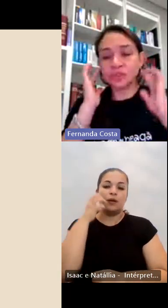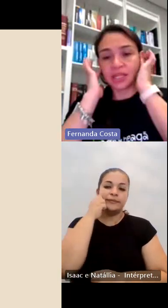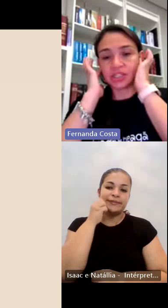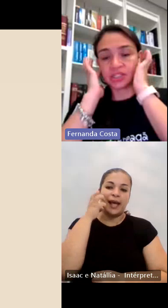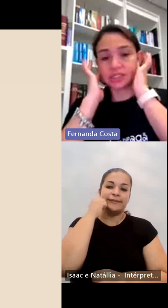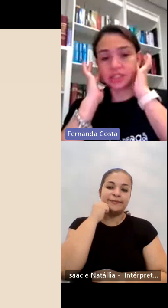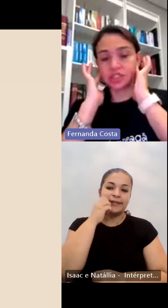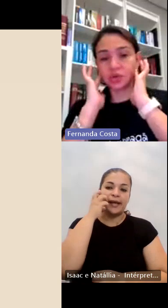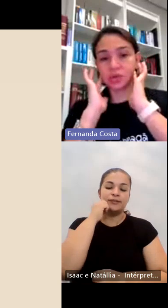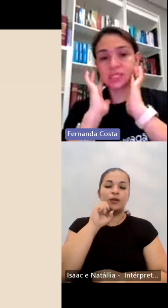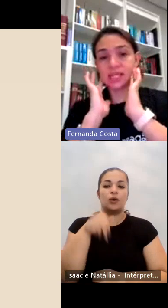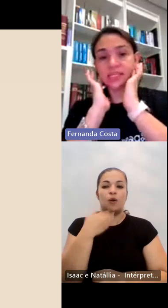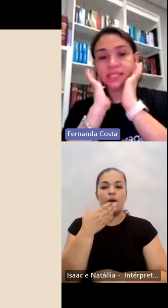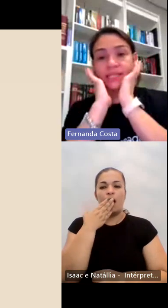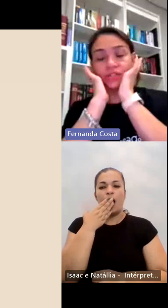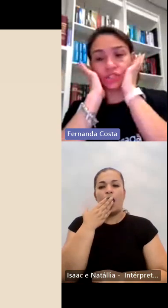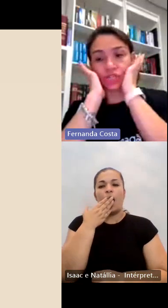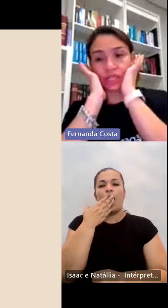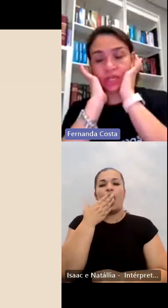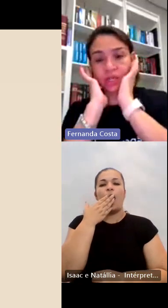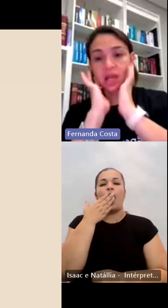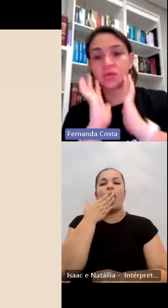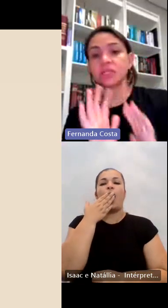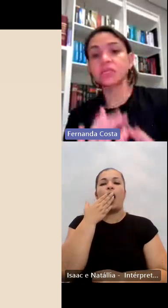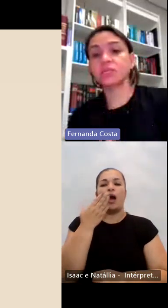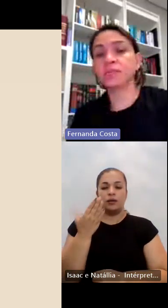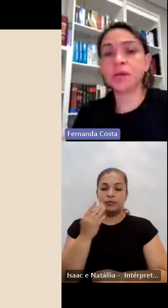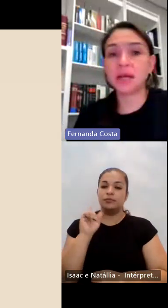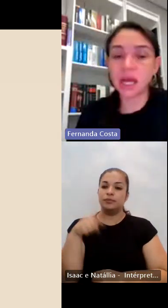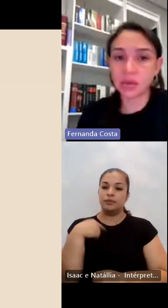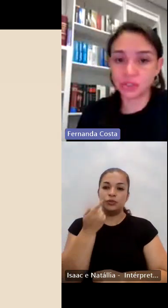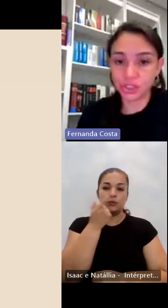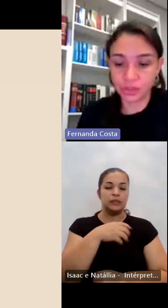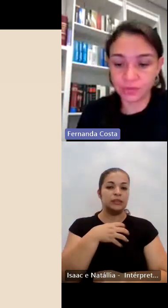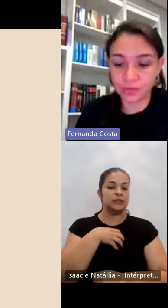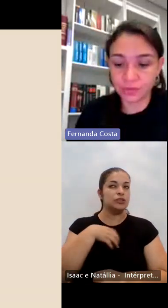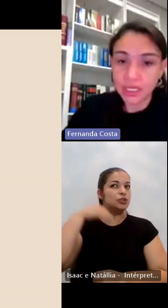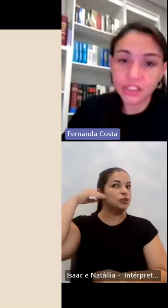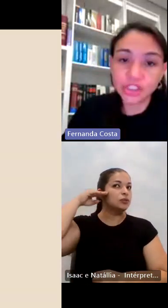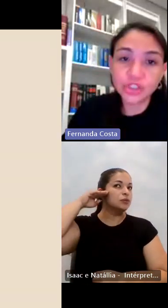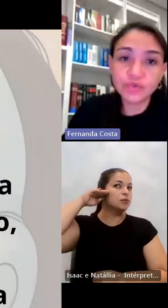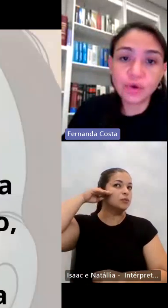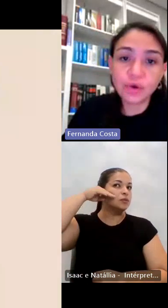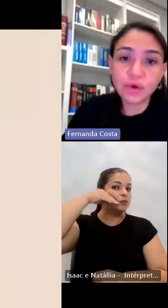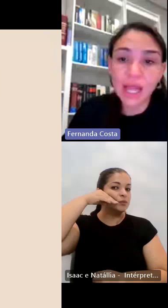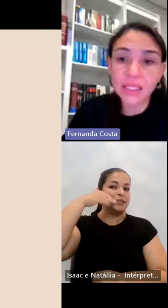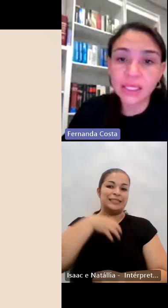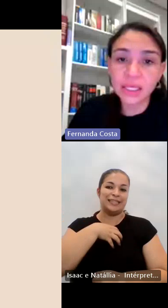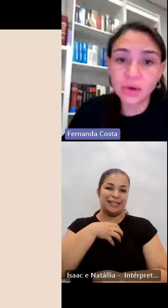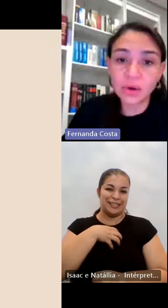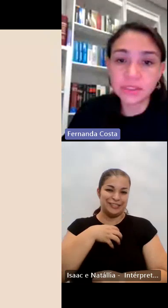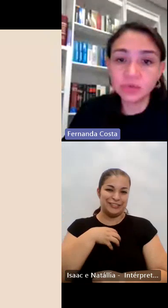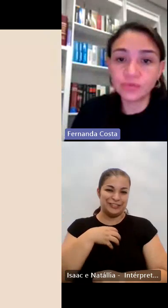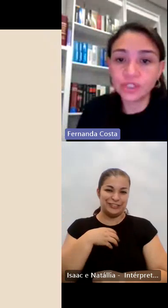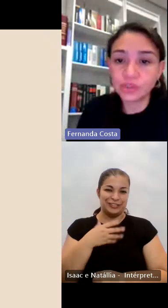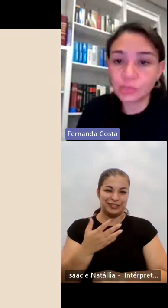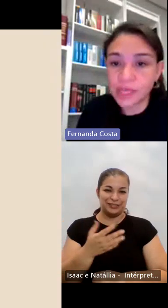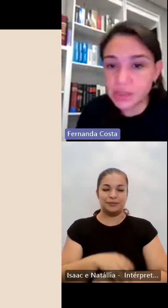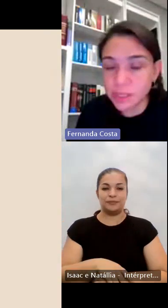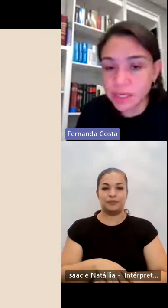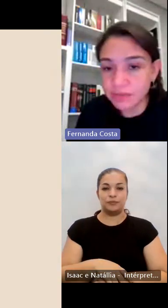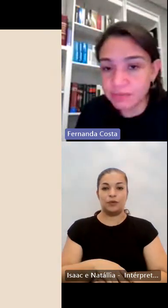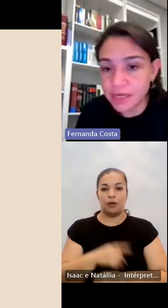quando boceja, a gente consegue sentir a nossa tuba auditiva. Se a gente voltar aqui, ó, no